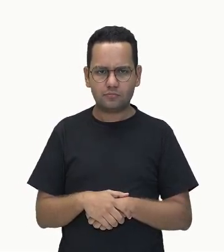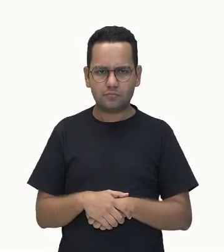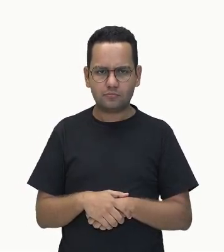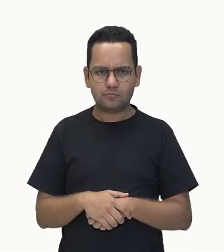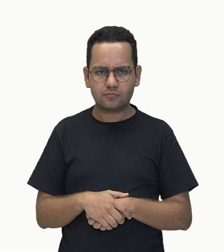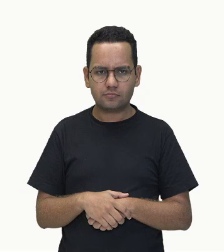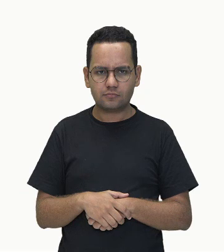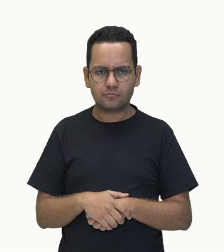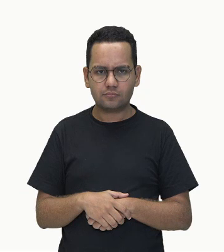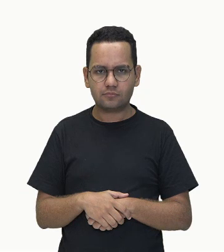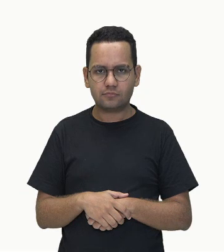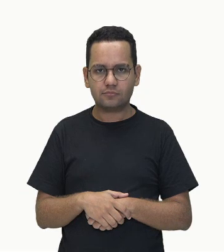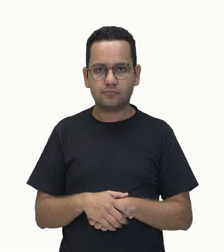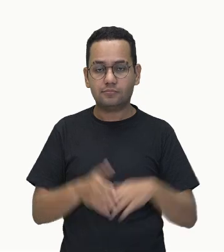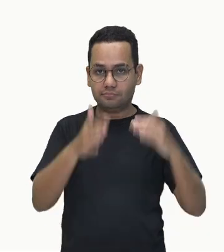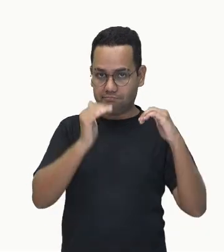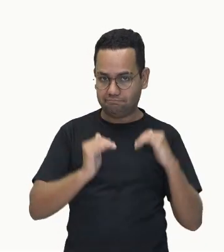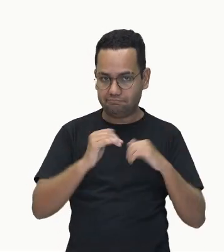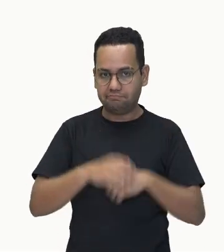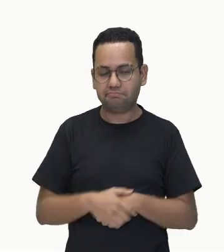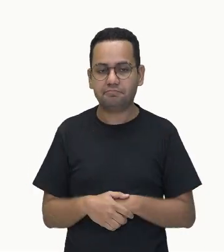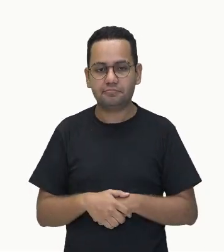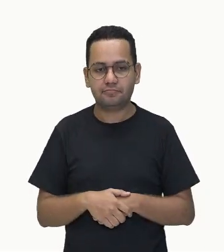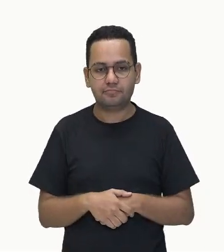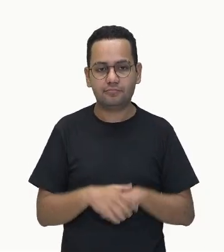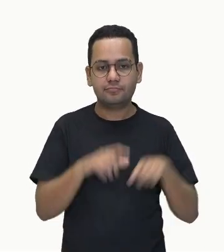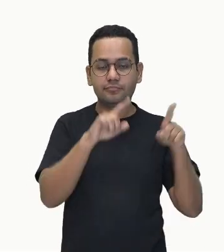9 elevado a